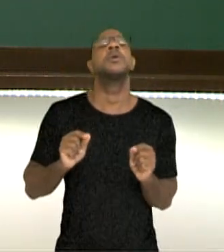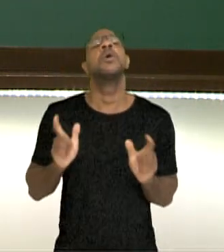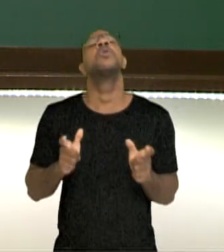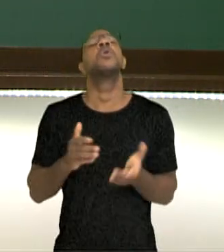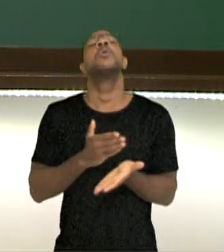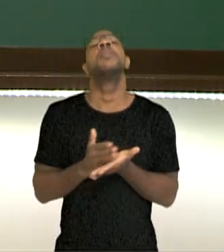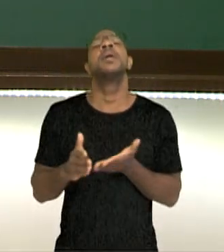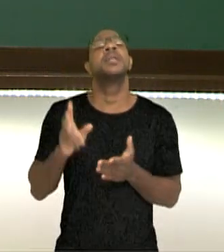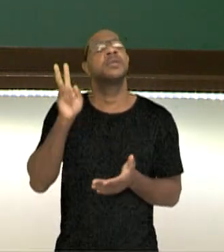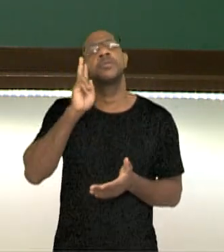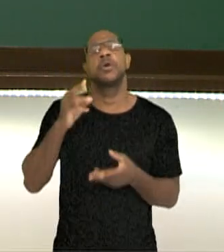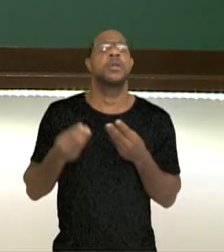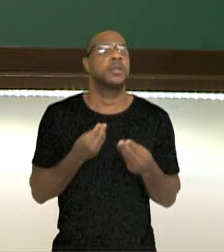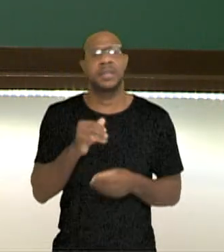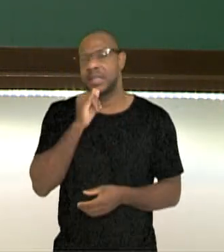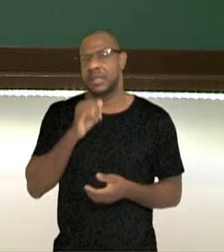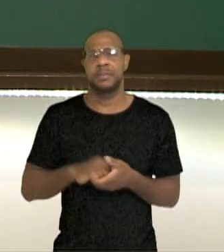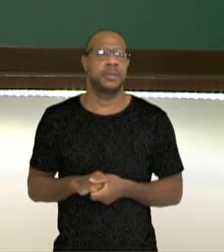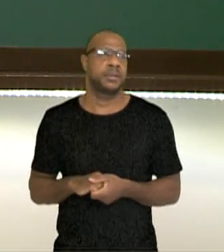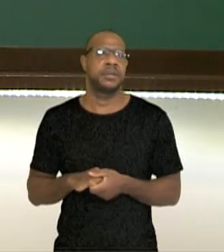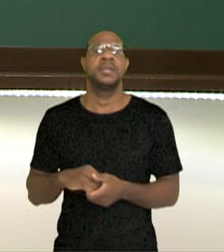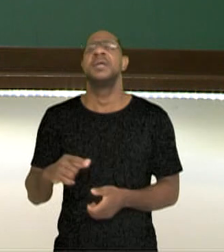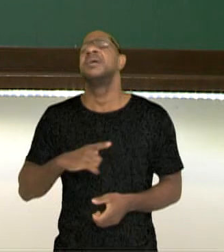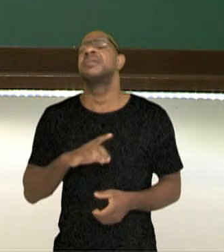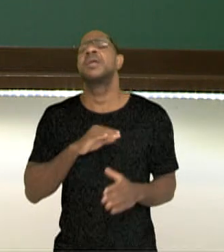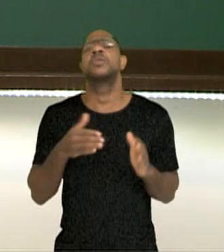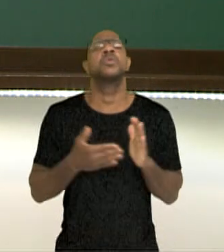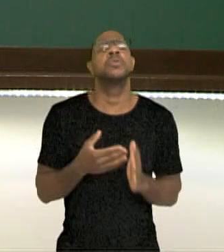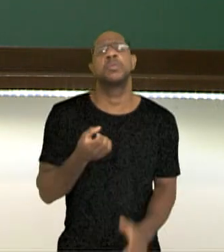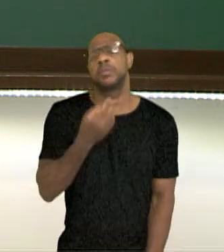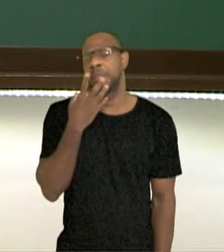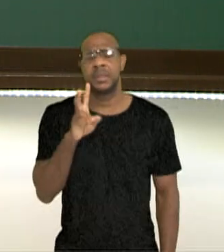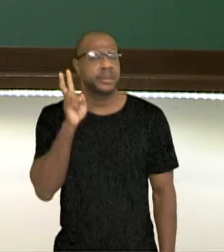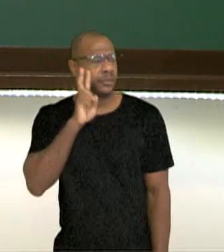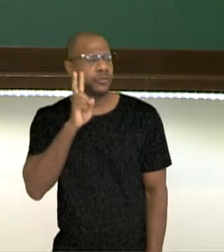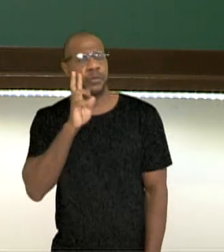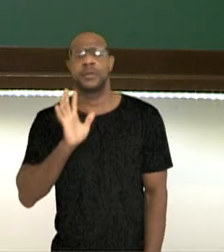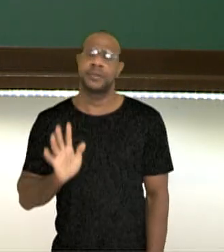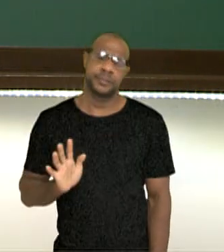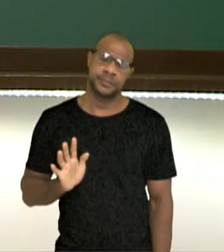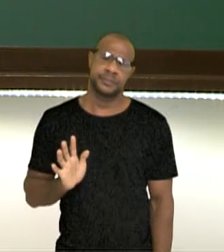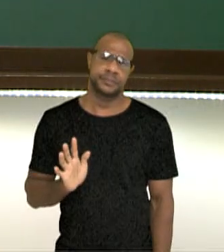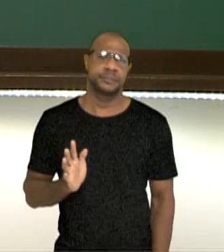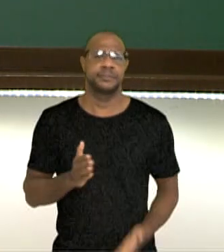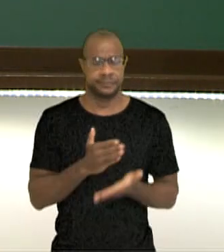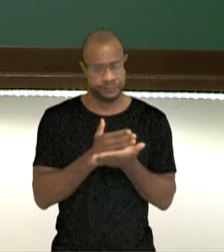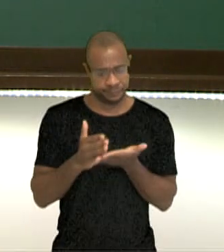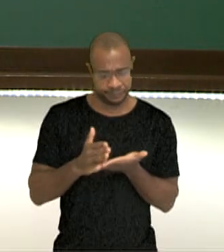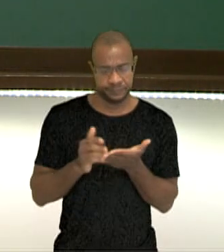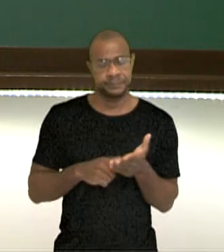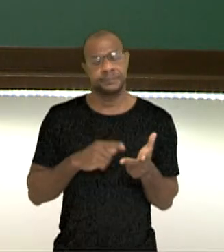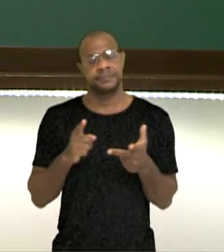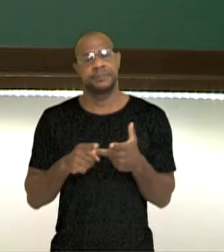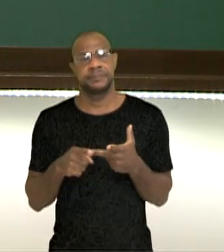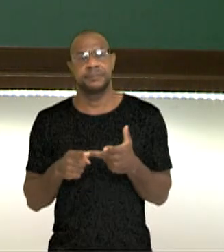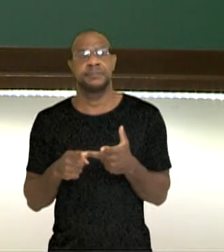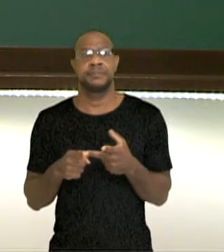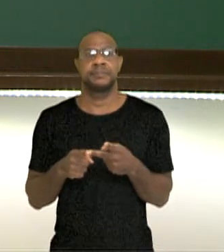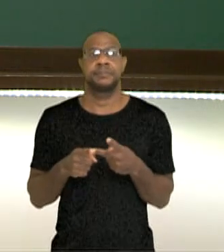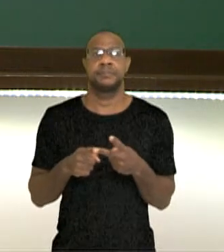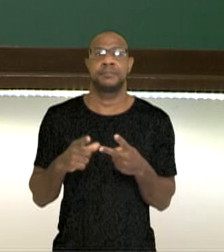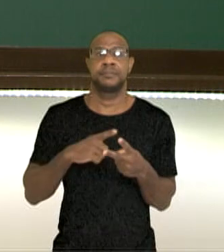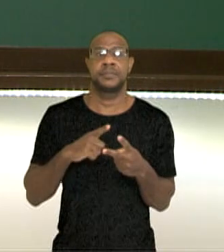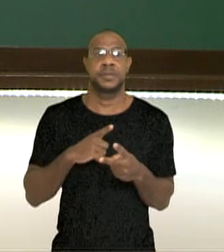a história. Por exemplo, está indo tudo muito bem na história. Essa é a situação inicial. Aí eu tenho